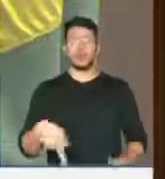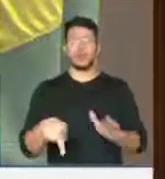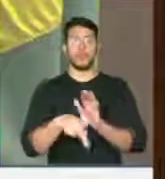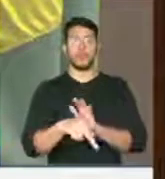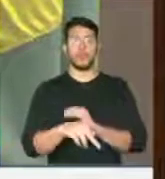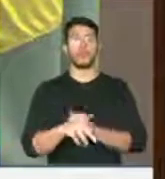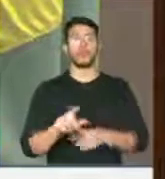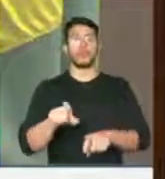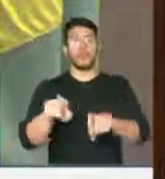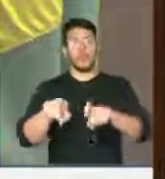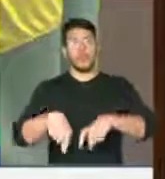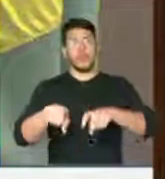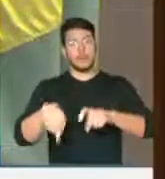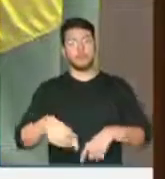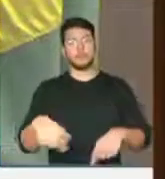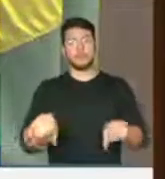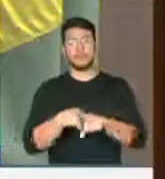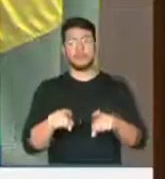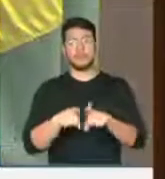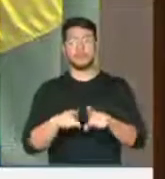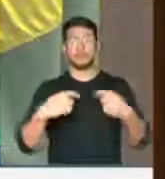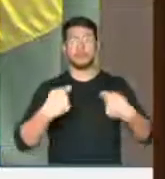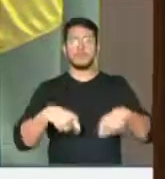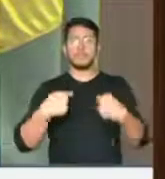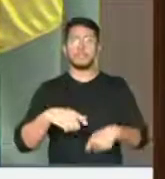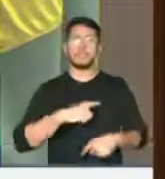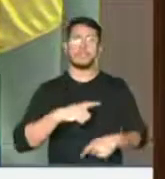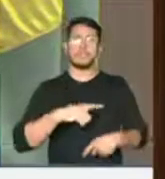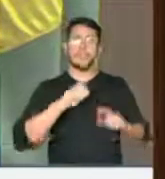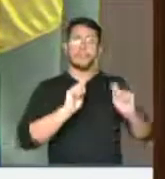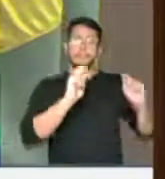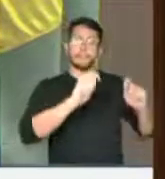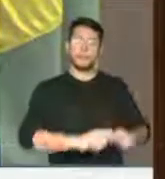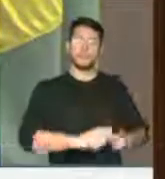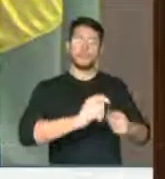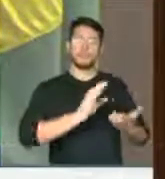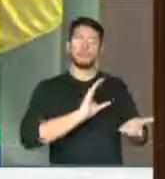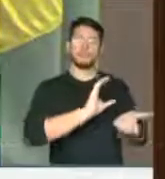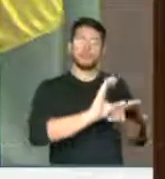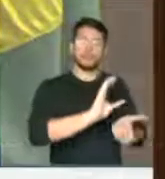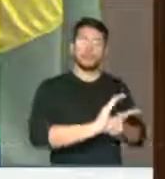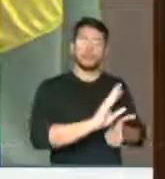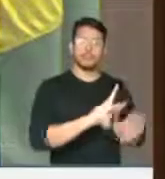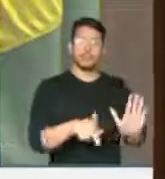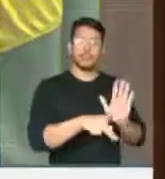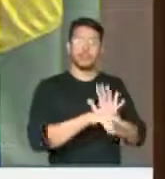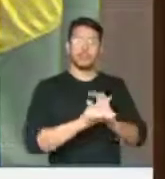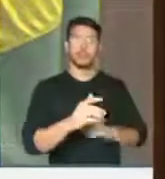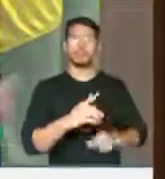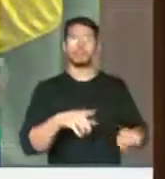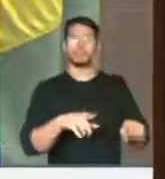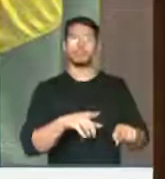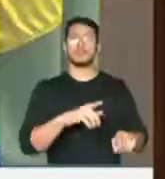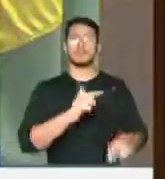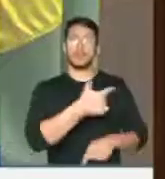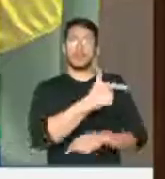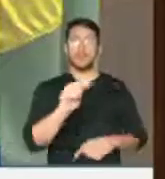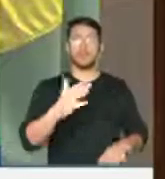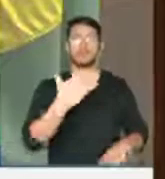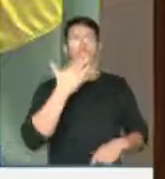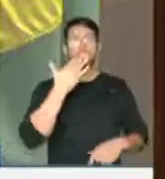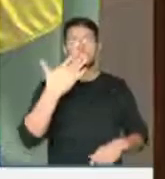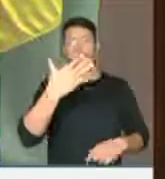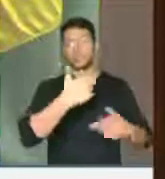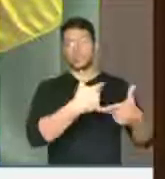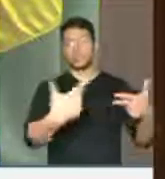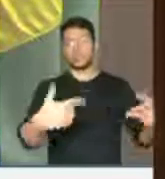de crédito dentro do manual de crédito rural para as cooperativas, empresas e fornecedores que também auxiliam o